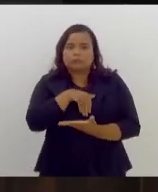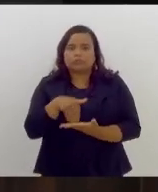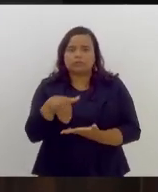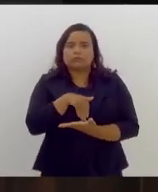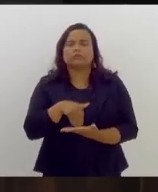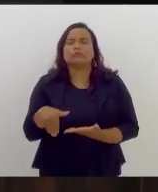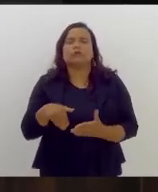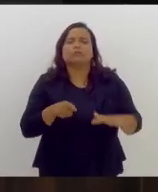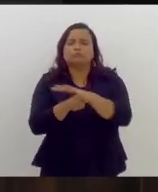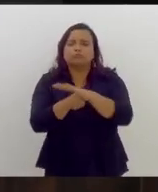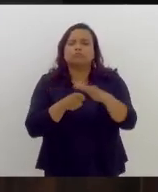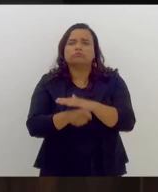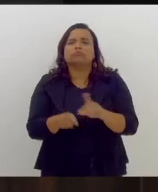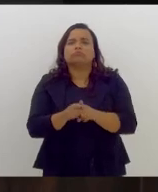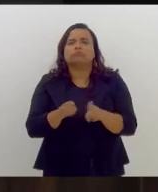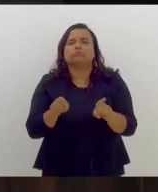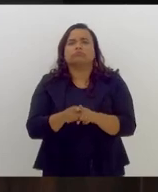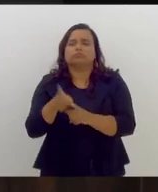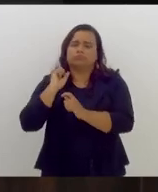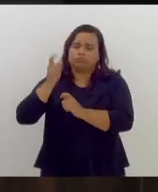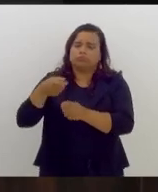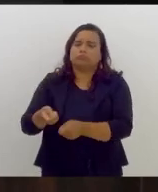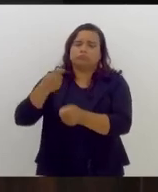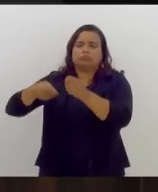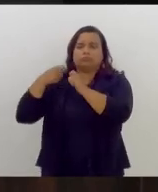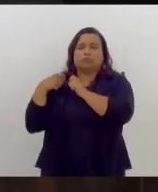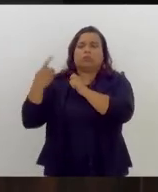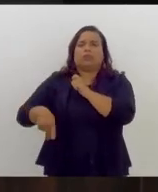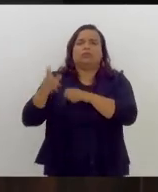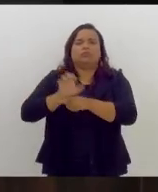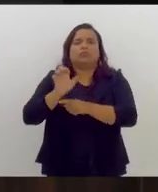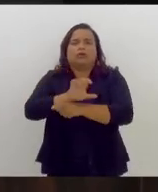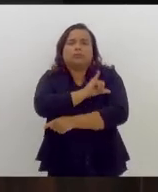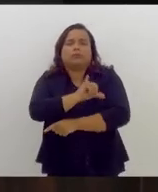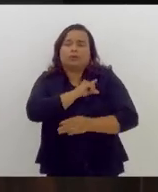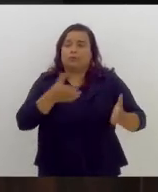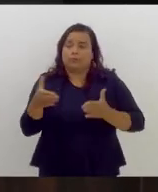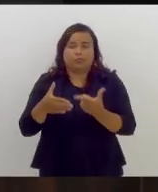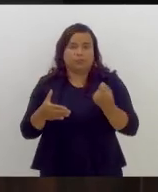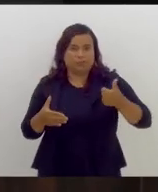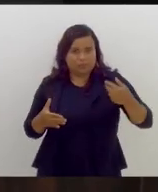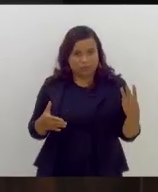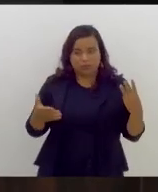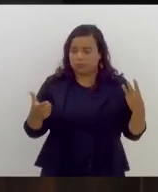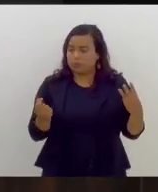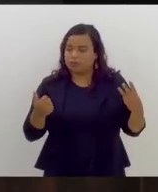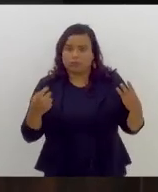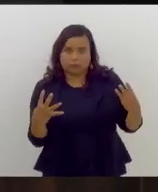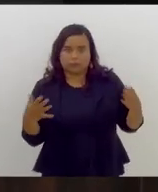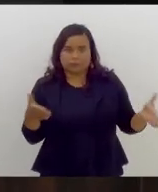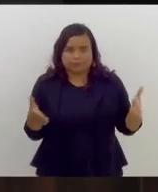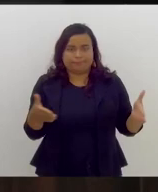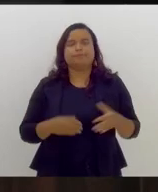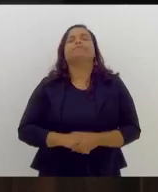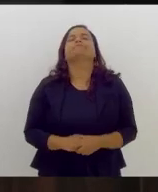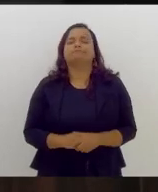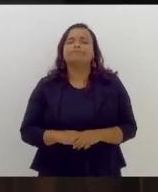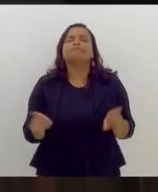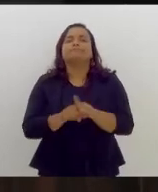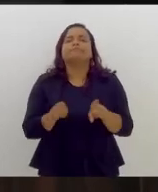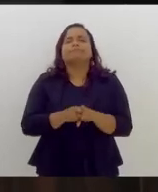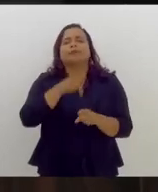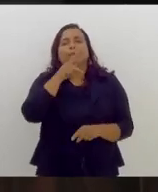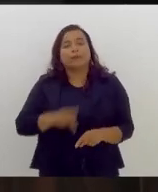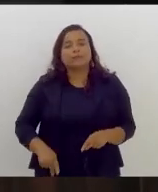de Abastecimento e Pesca do Estado do Rio de Janeiro, entre 2013 e 2014. Presidente